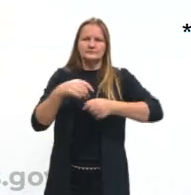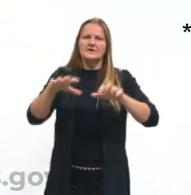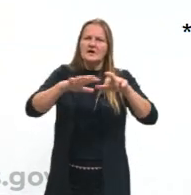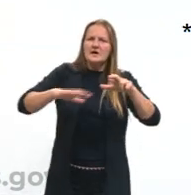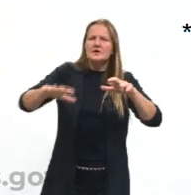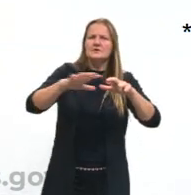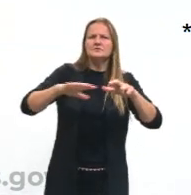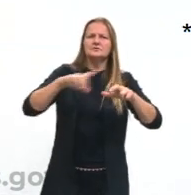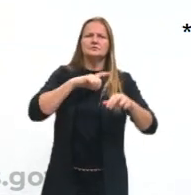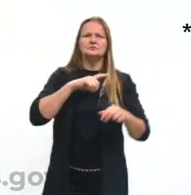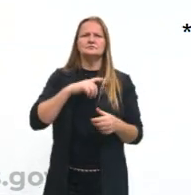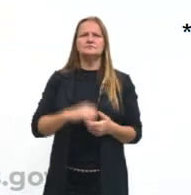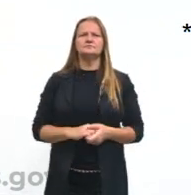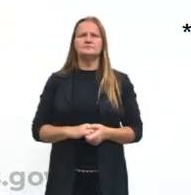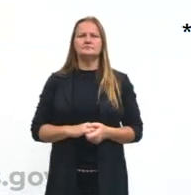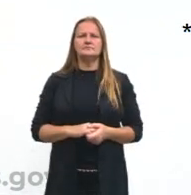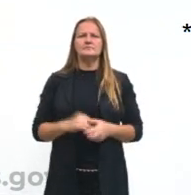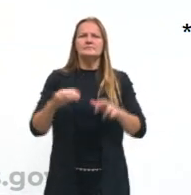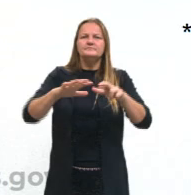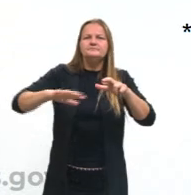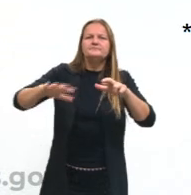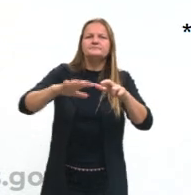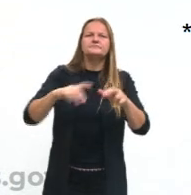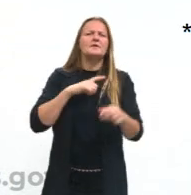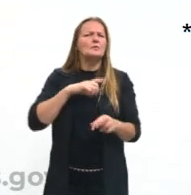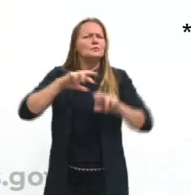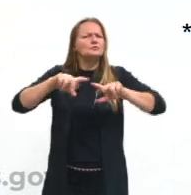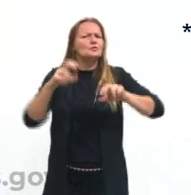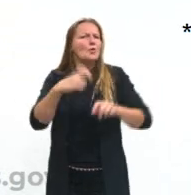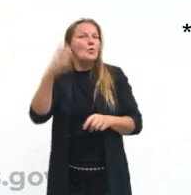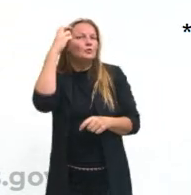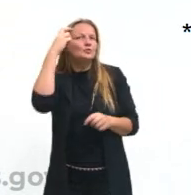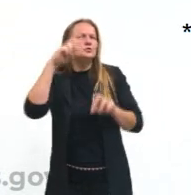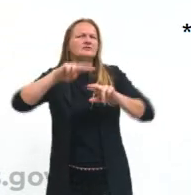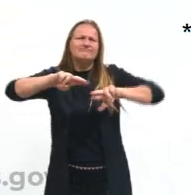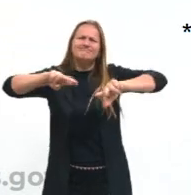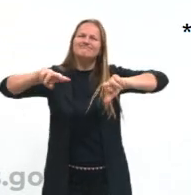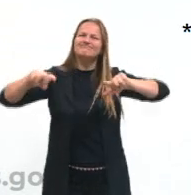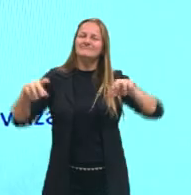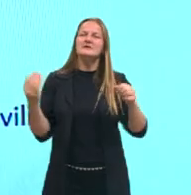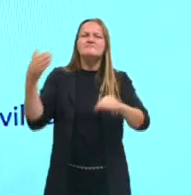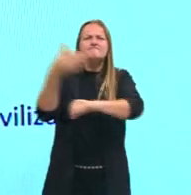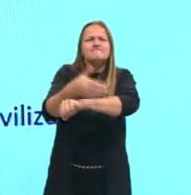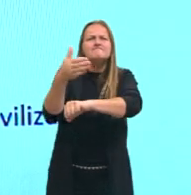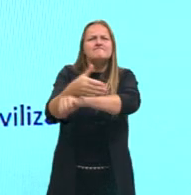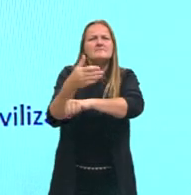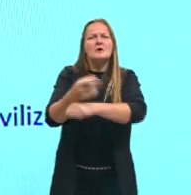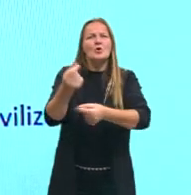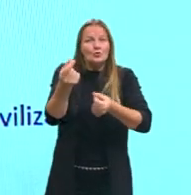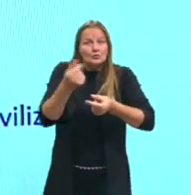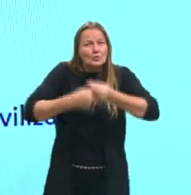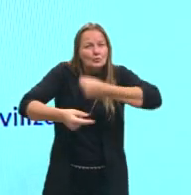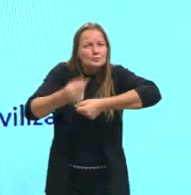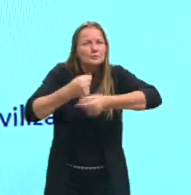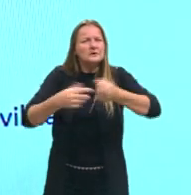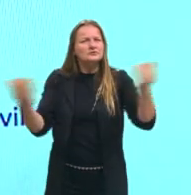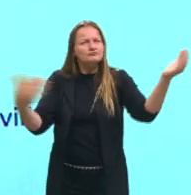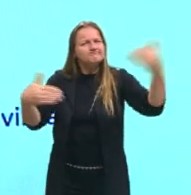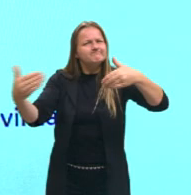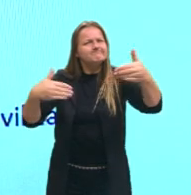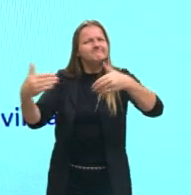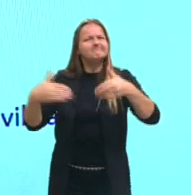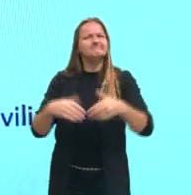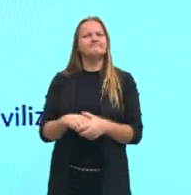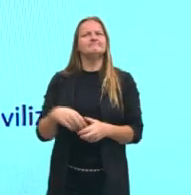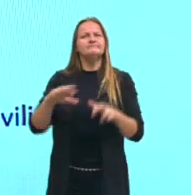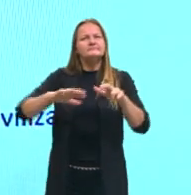se torna uma região com muitas culturas né com muitas exceções o comércio traz muita coisa para sua região